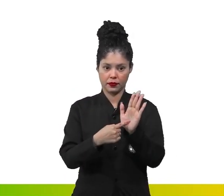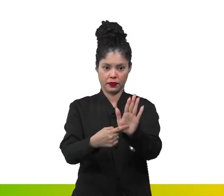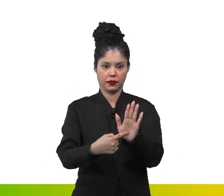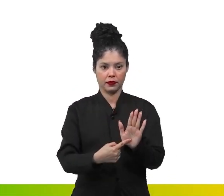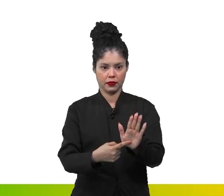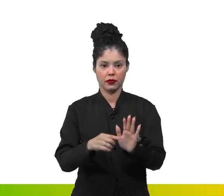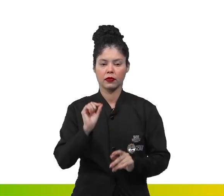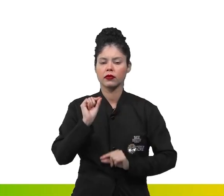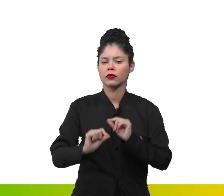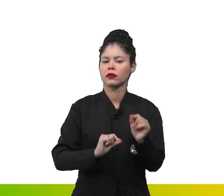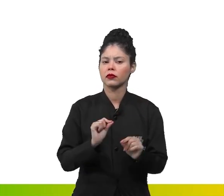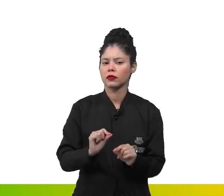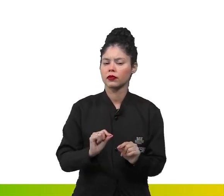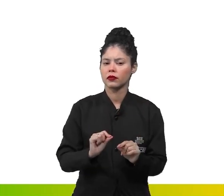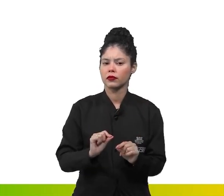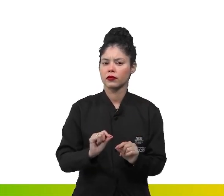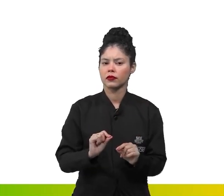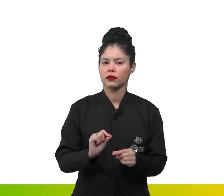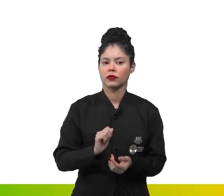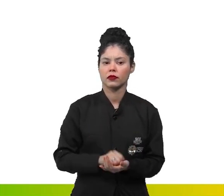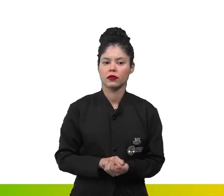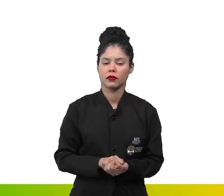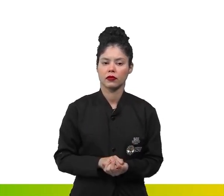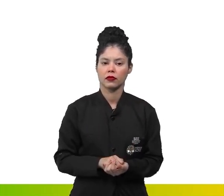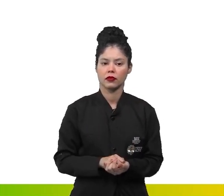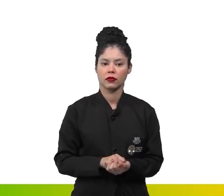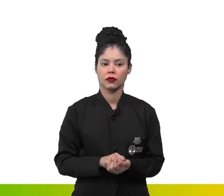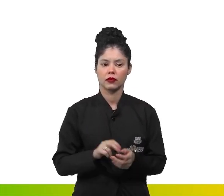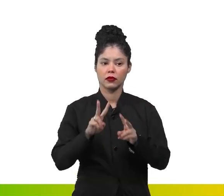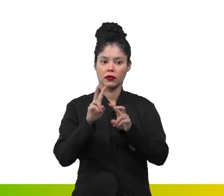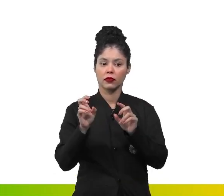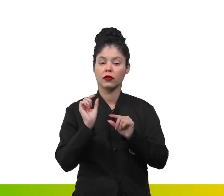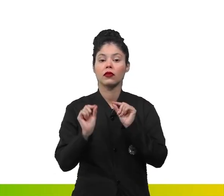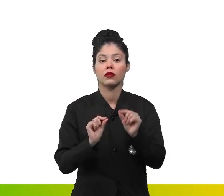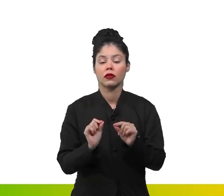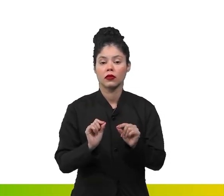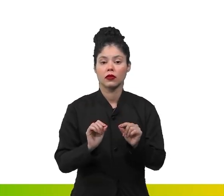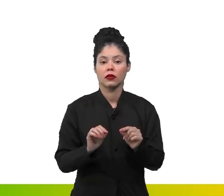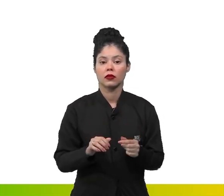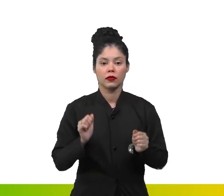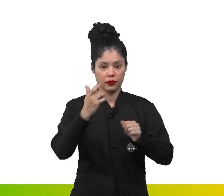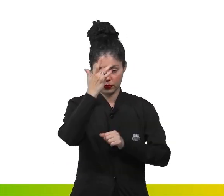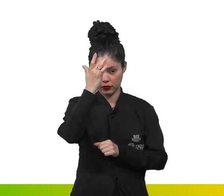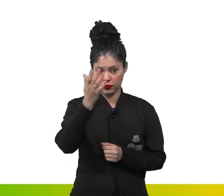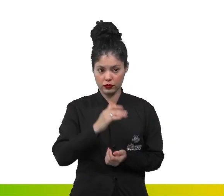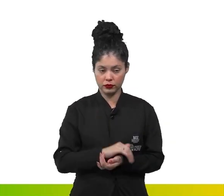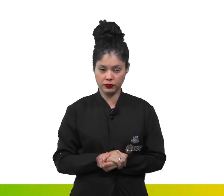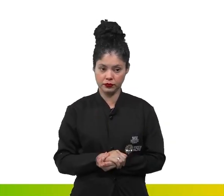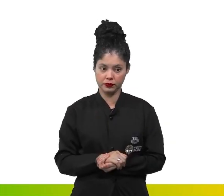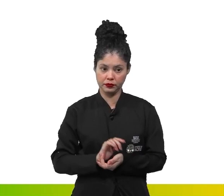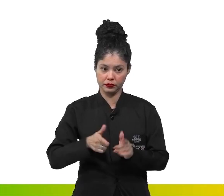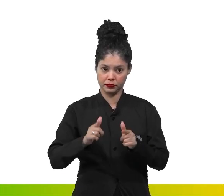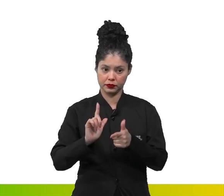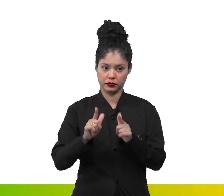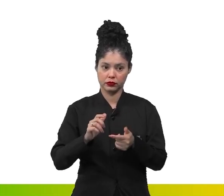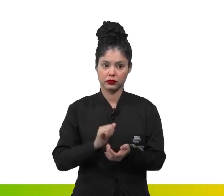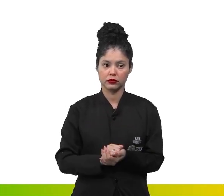etária apresentada indica a seguinte tendência. Ficou fácil. Opção